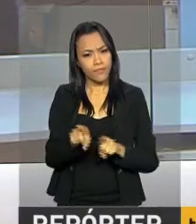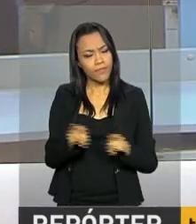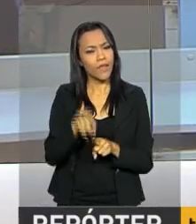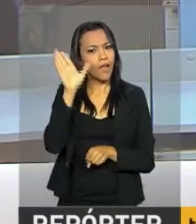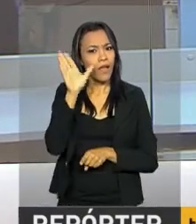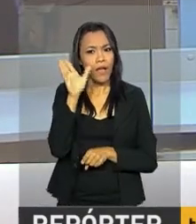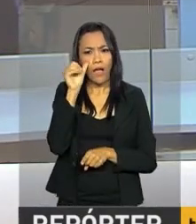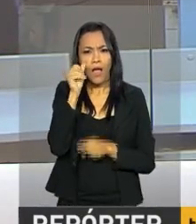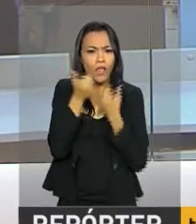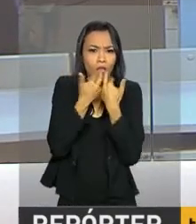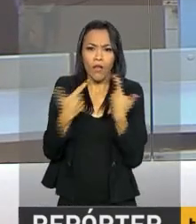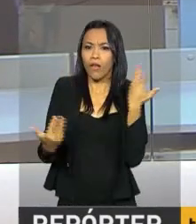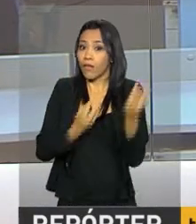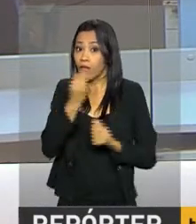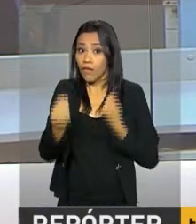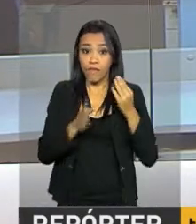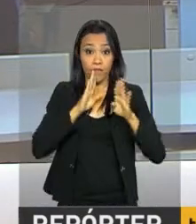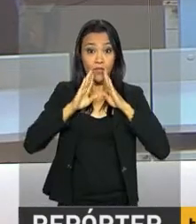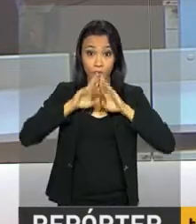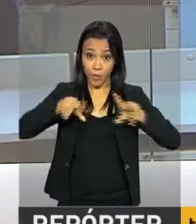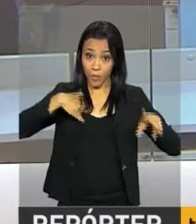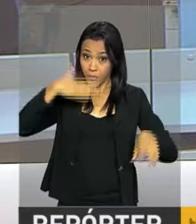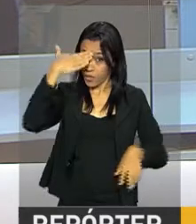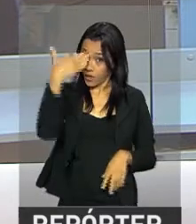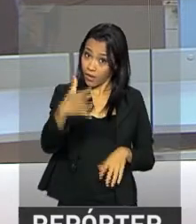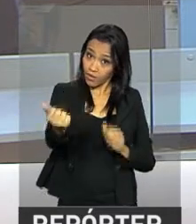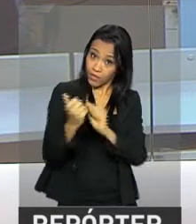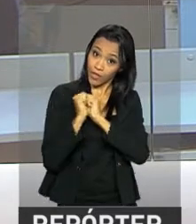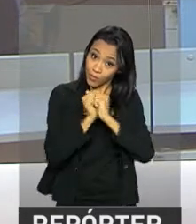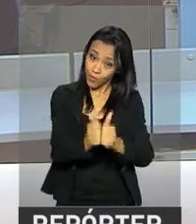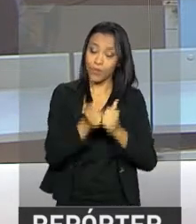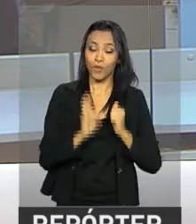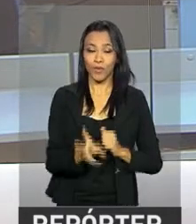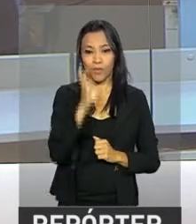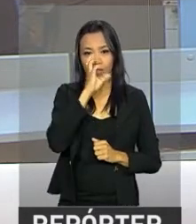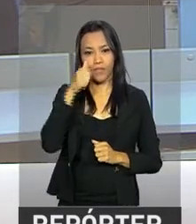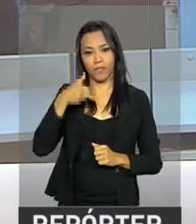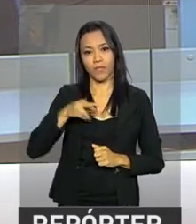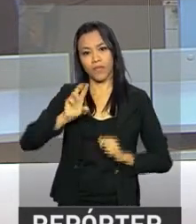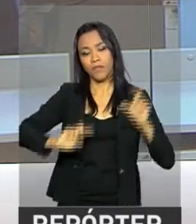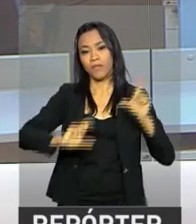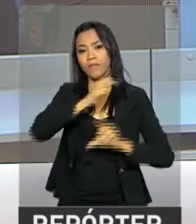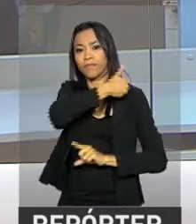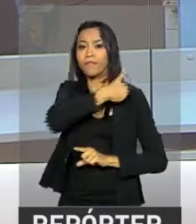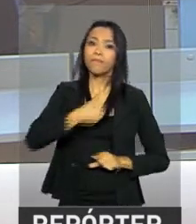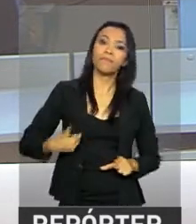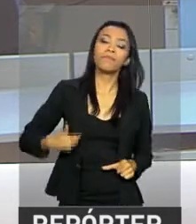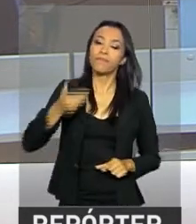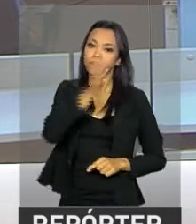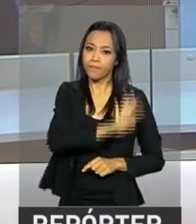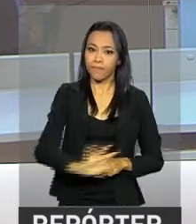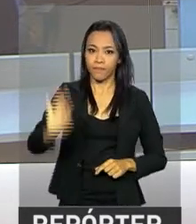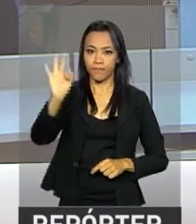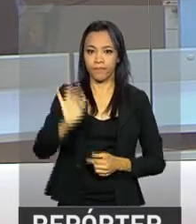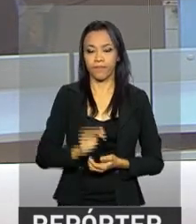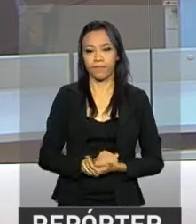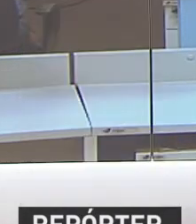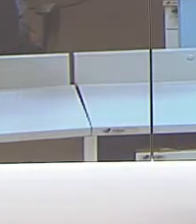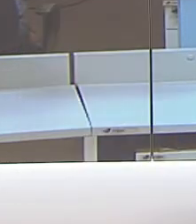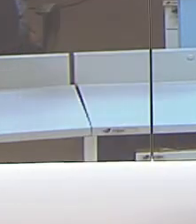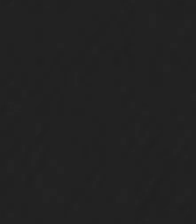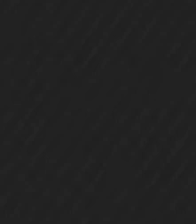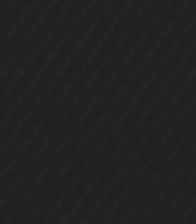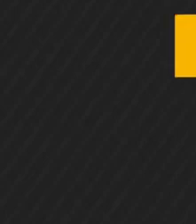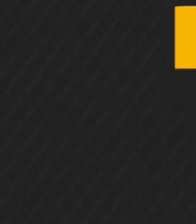as novidades pelas nossas redes sociais obrigada pela sua companhia e continue com a gente aqui na nbr a tv do governo federal